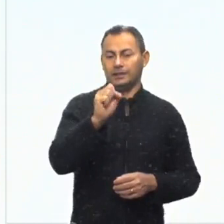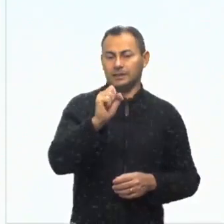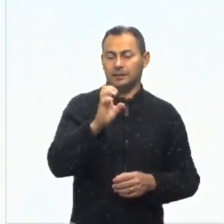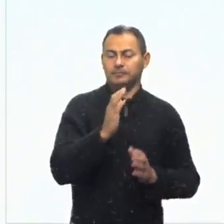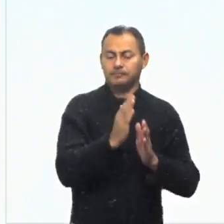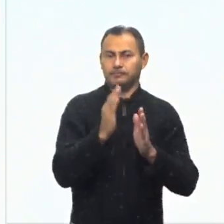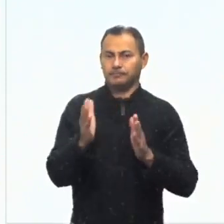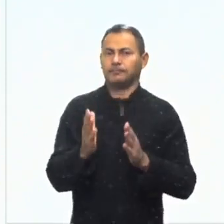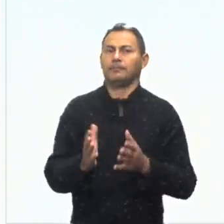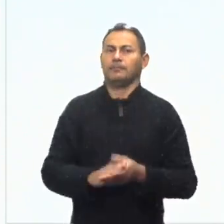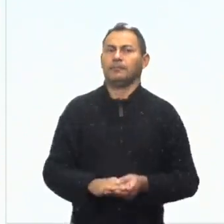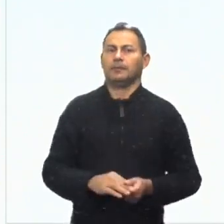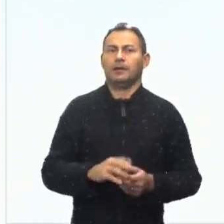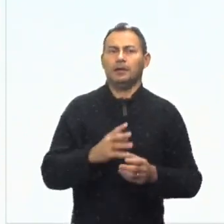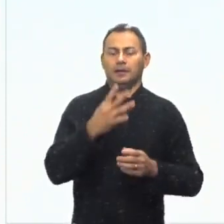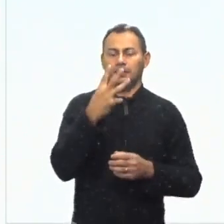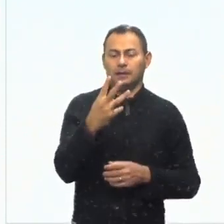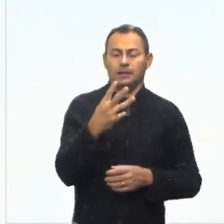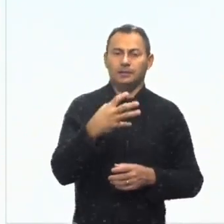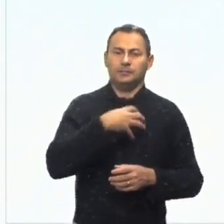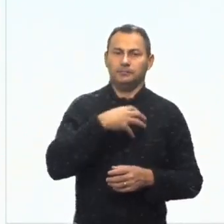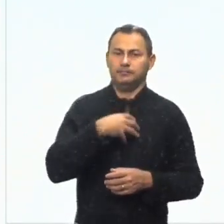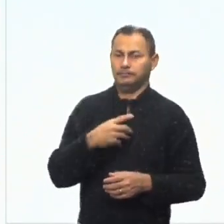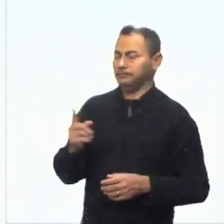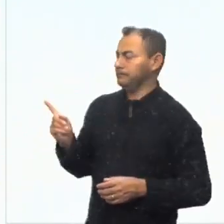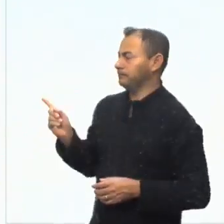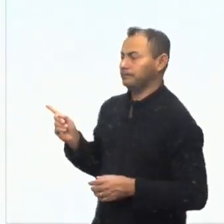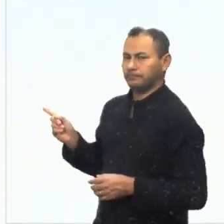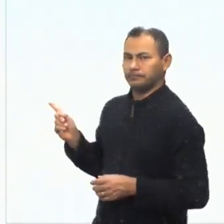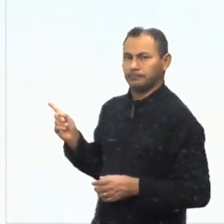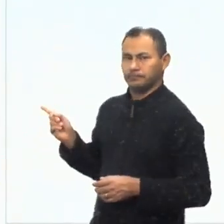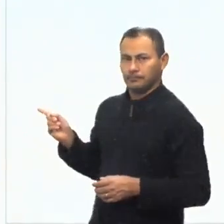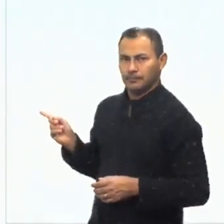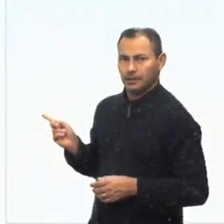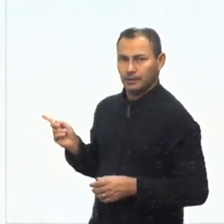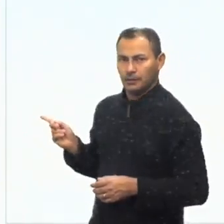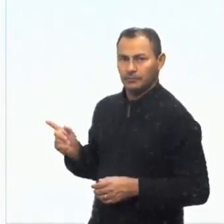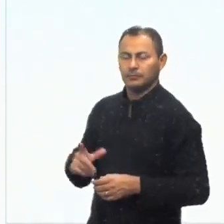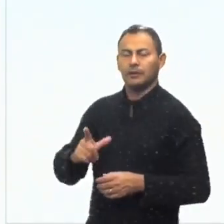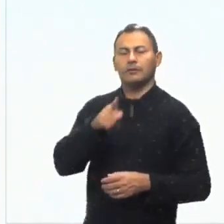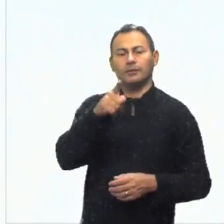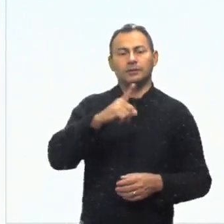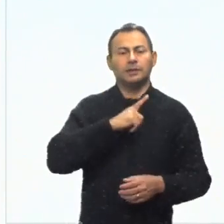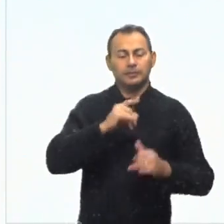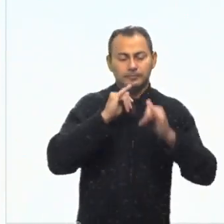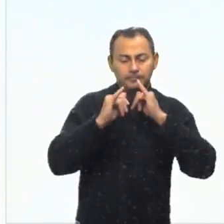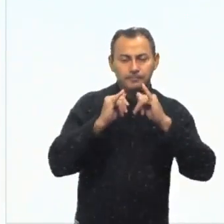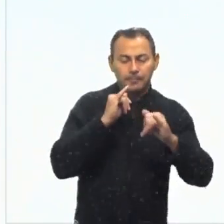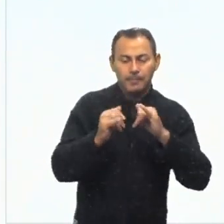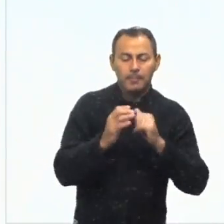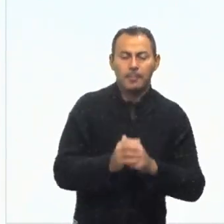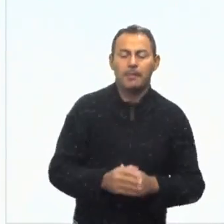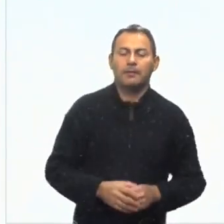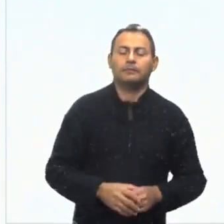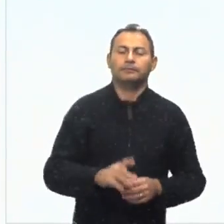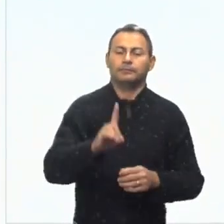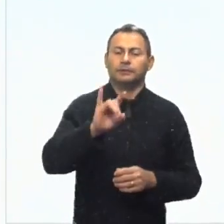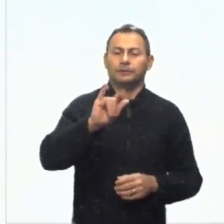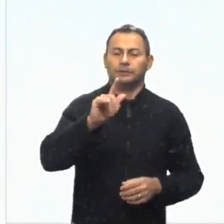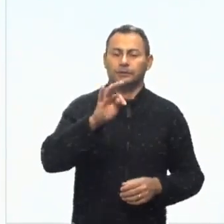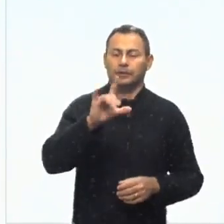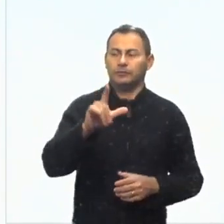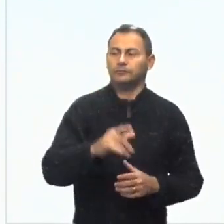Keying. Então, essas 3 modulações são quando você tem a informação